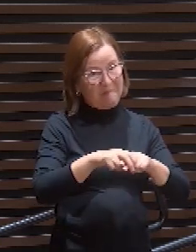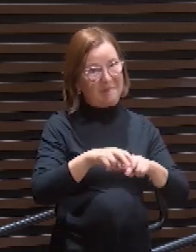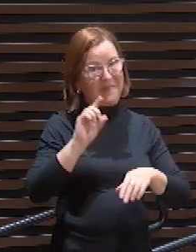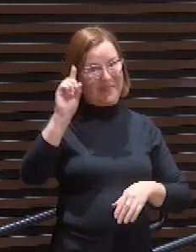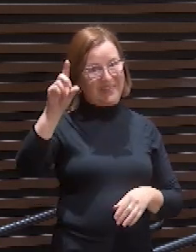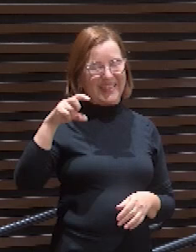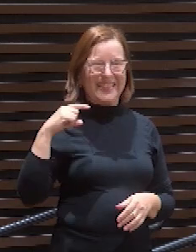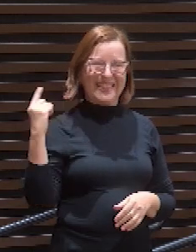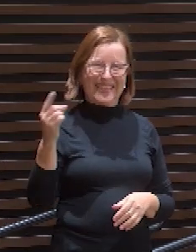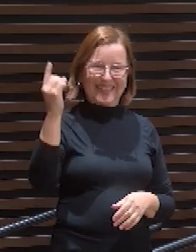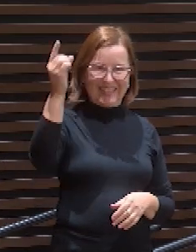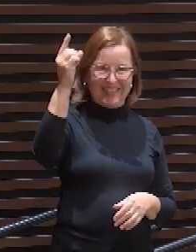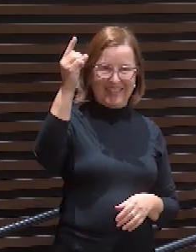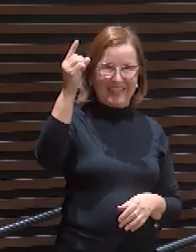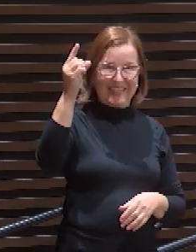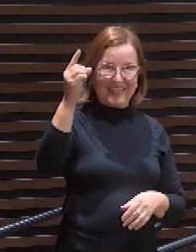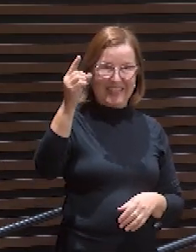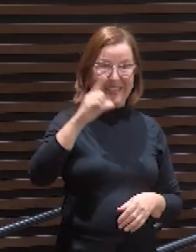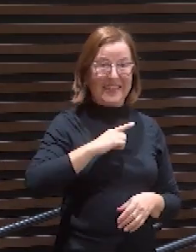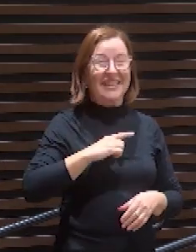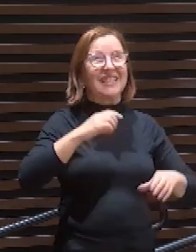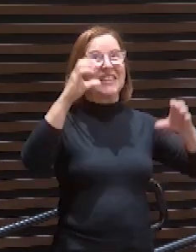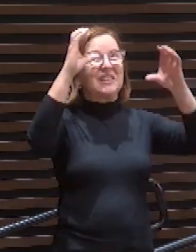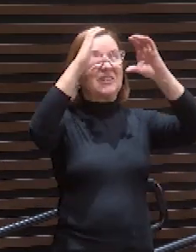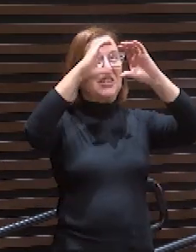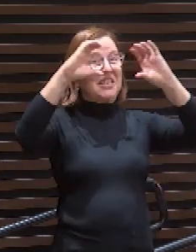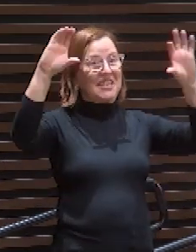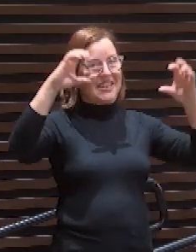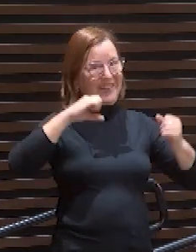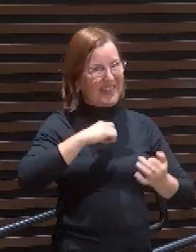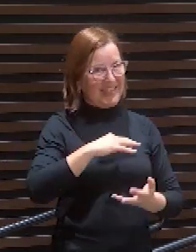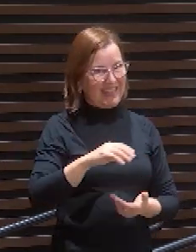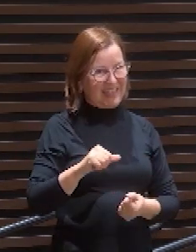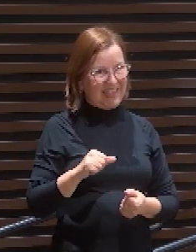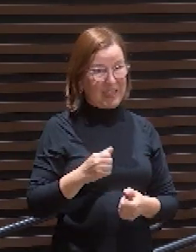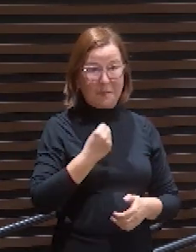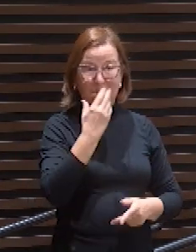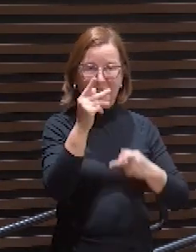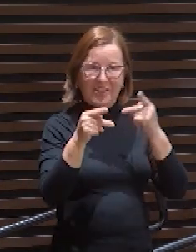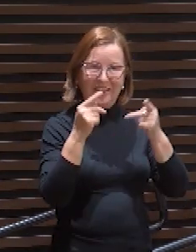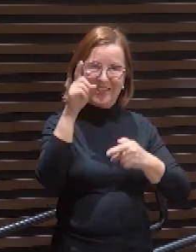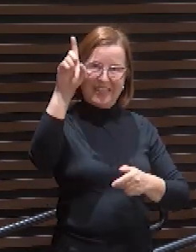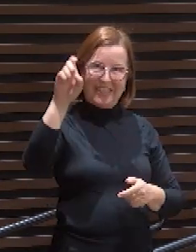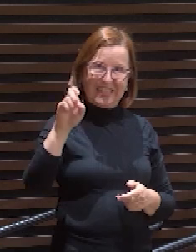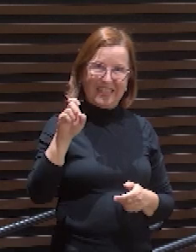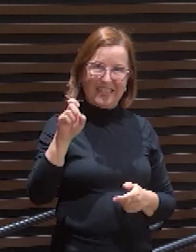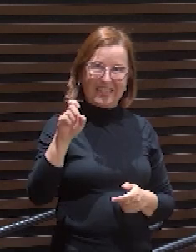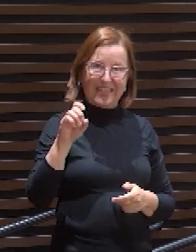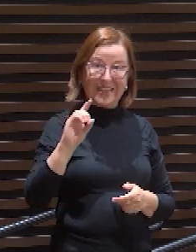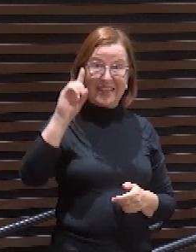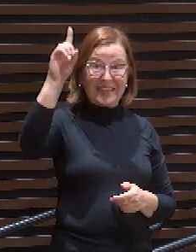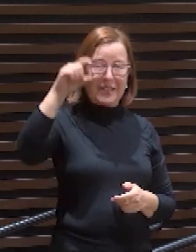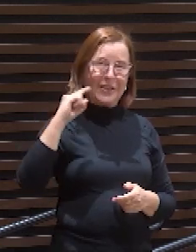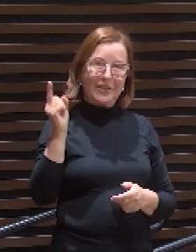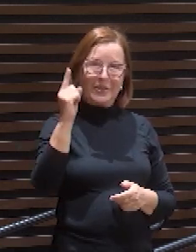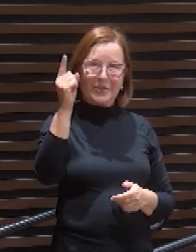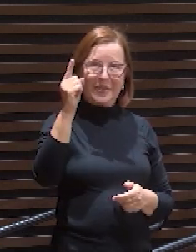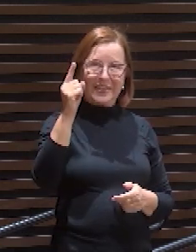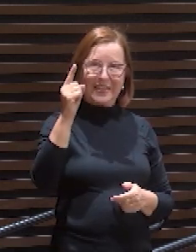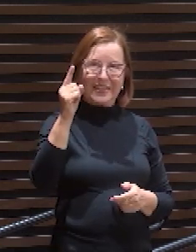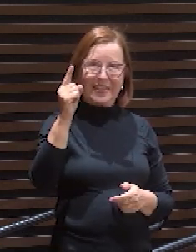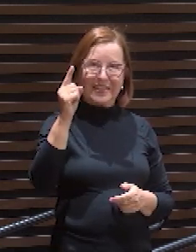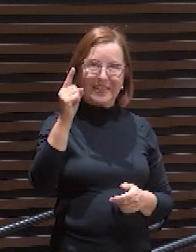Altíssimo, que possui o céu e a terra. E bendito seja o Deus Altíssimo que